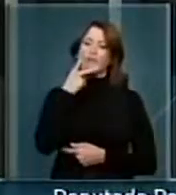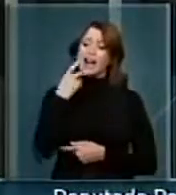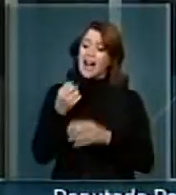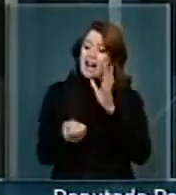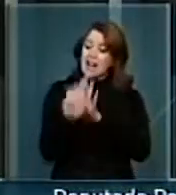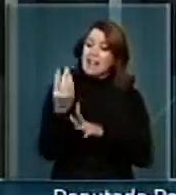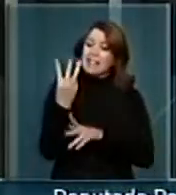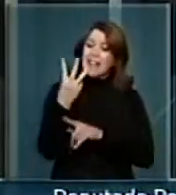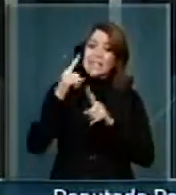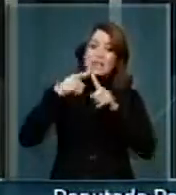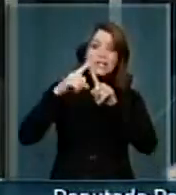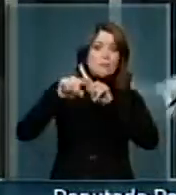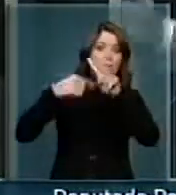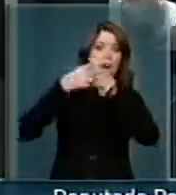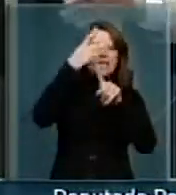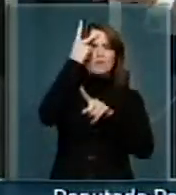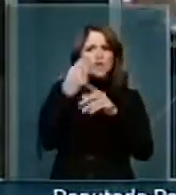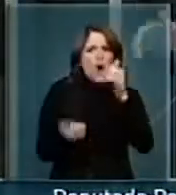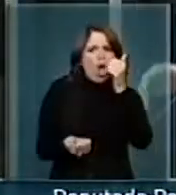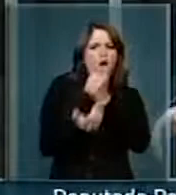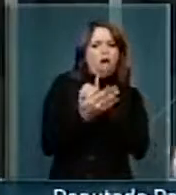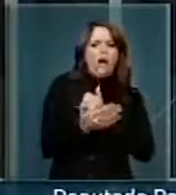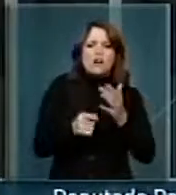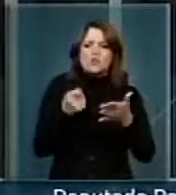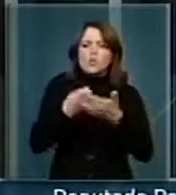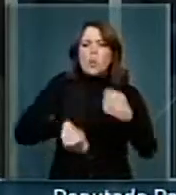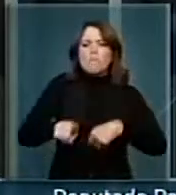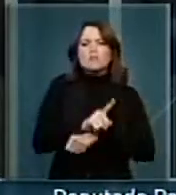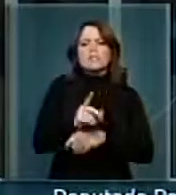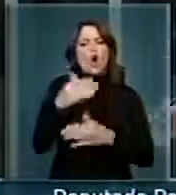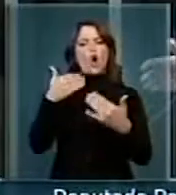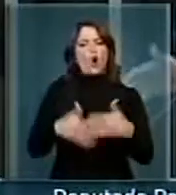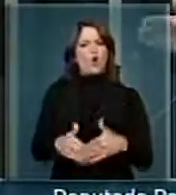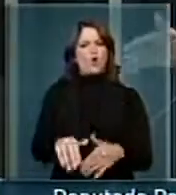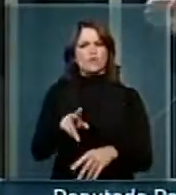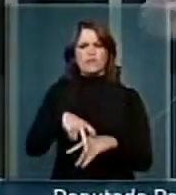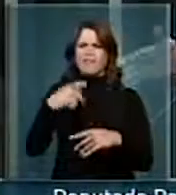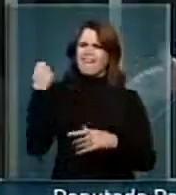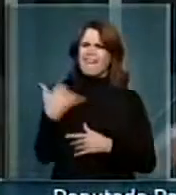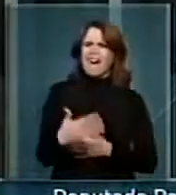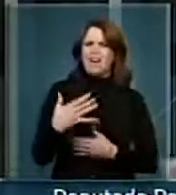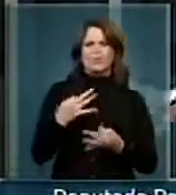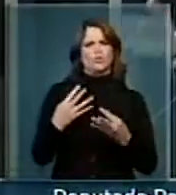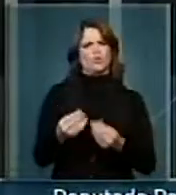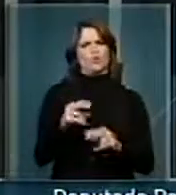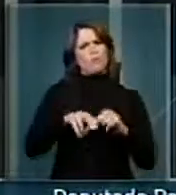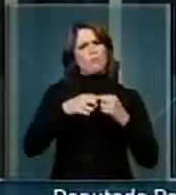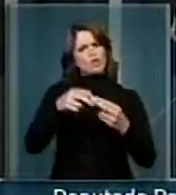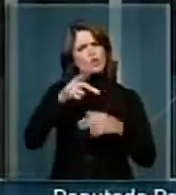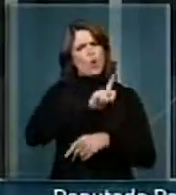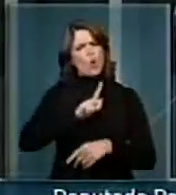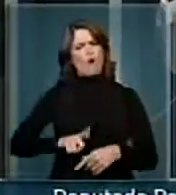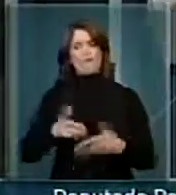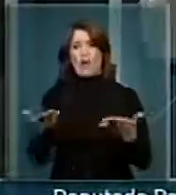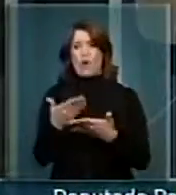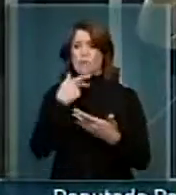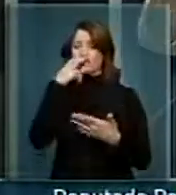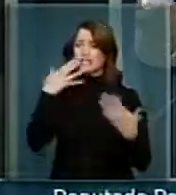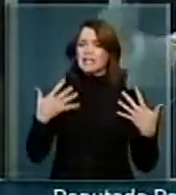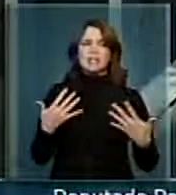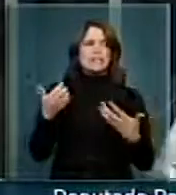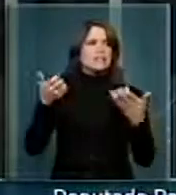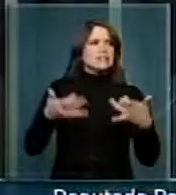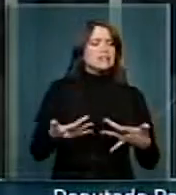3 vezes mais cargos em comissão que oneram o gasto interno? É exatamente por isso que o governo ficou sem